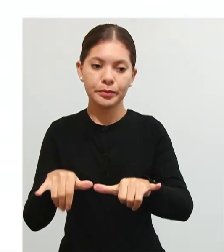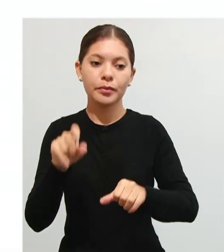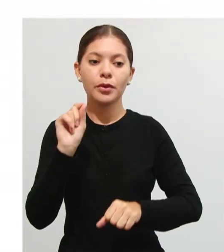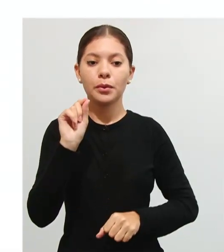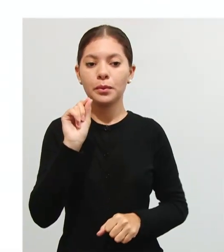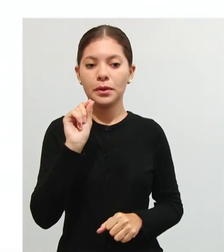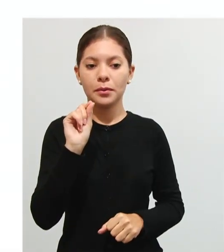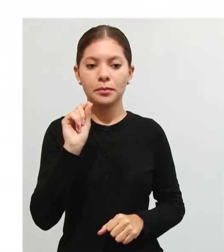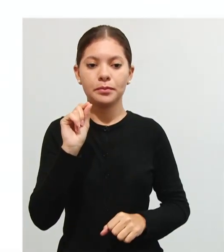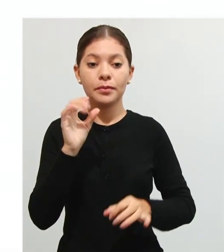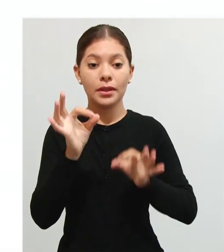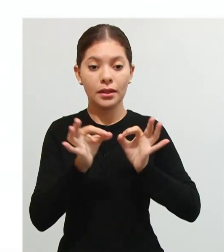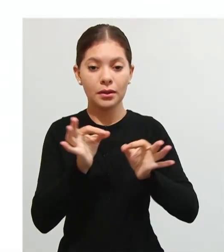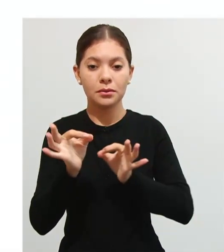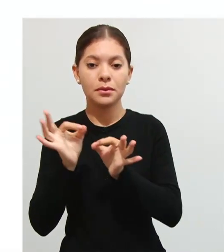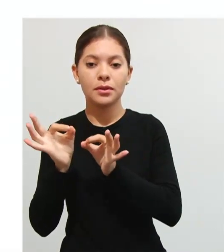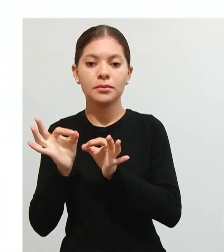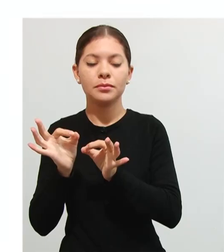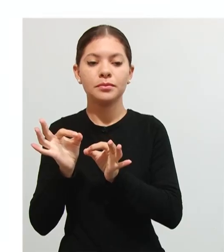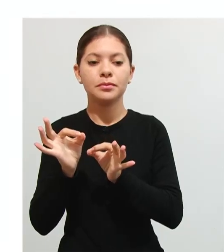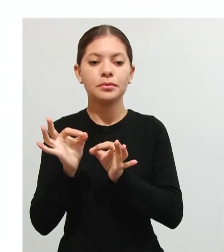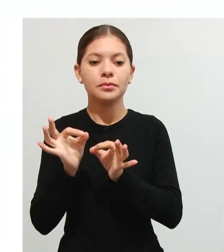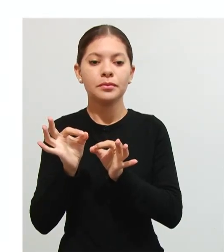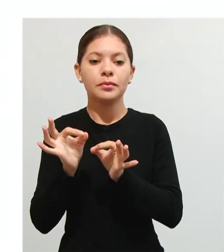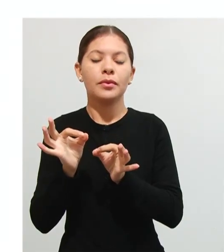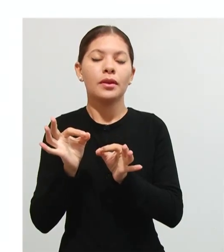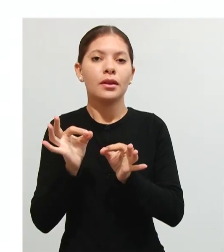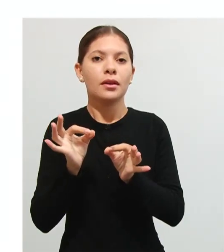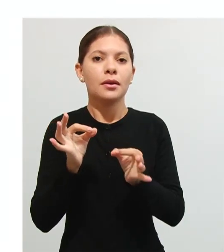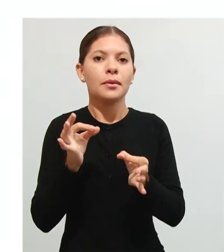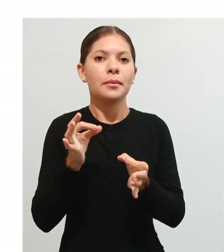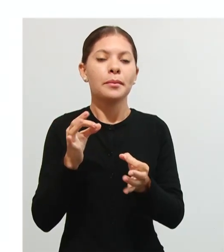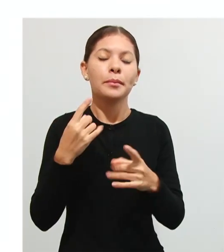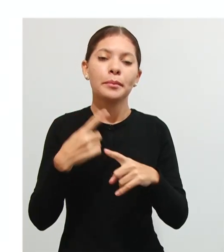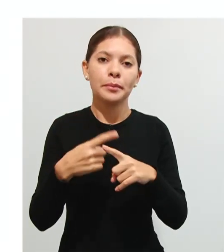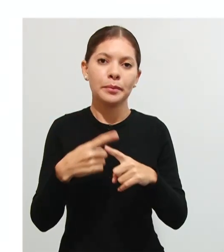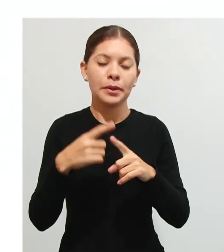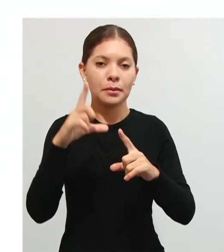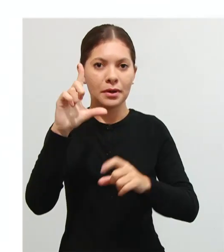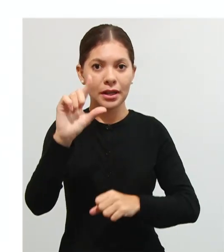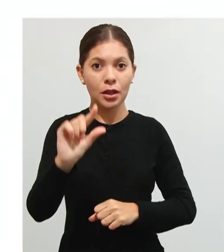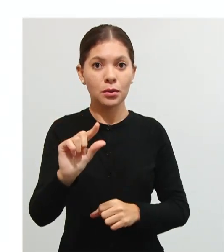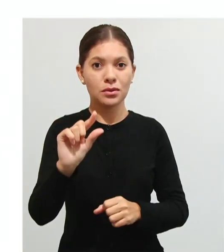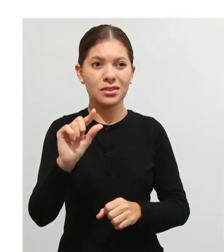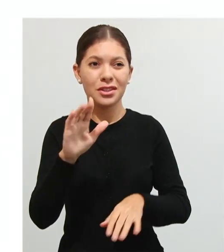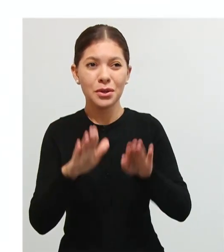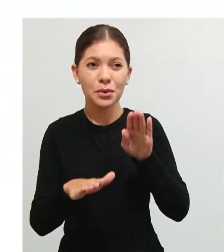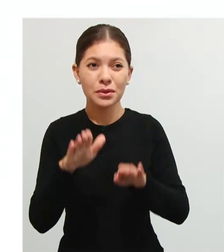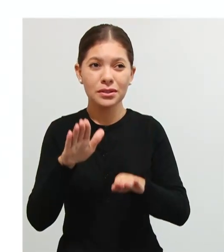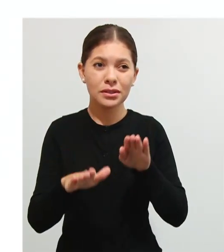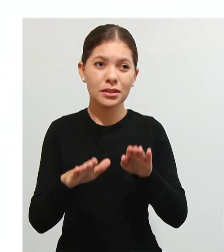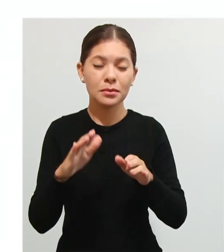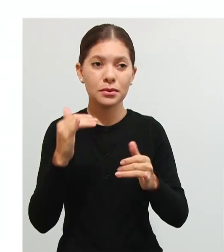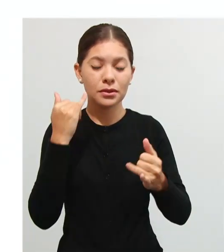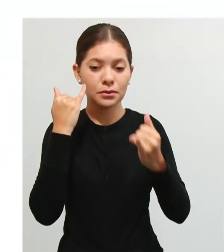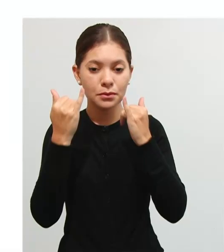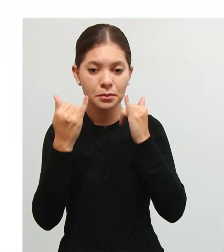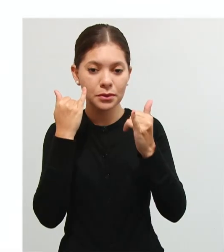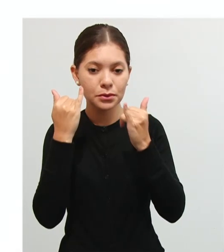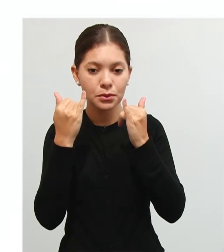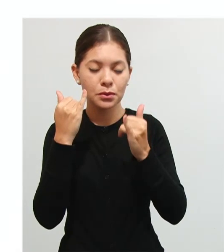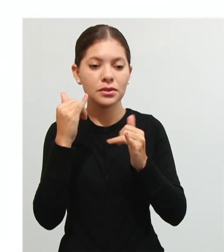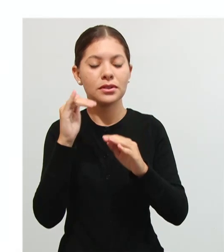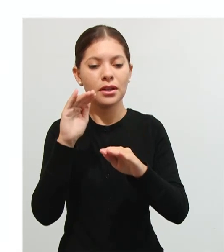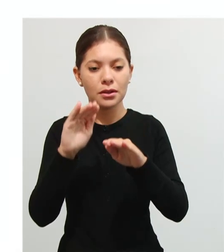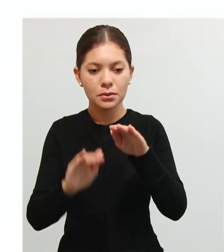ser regulado justamente para reduzir essa assimetria, esse desequilíbrio nas informações e